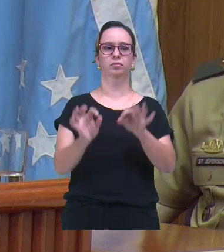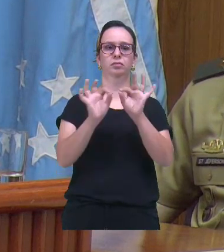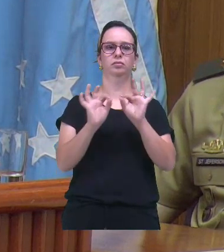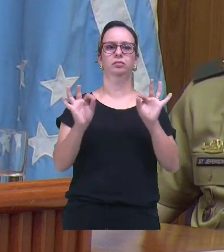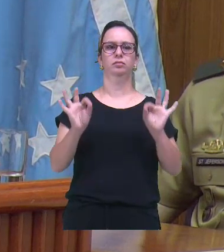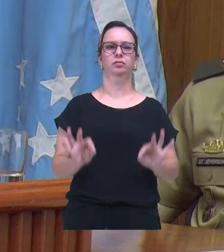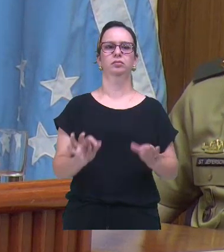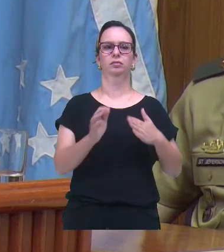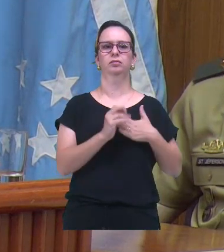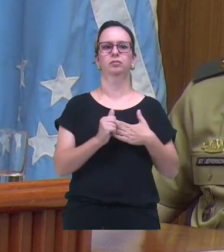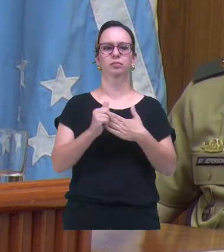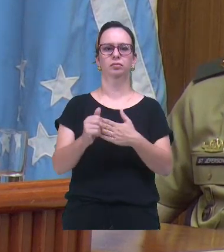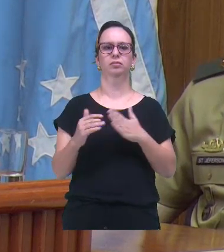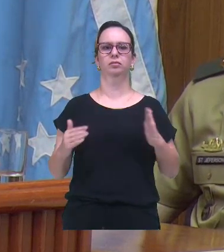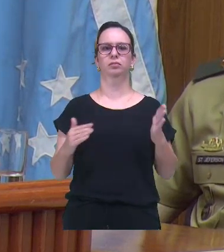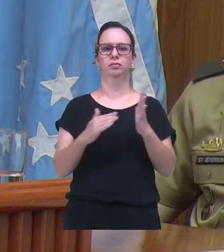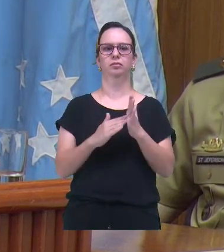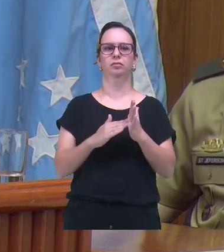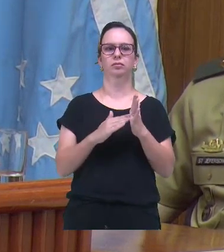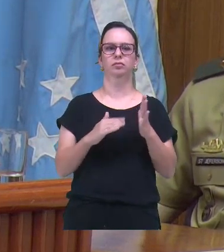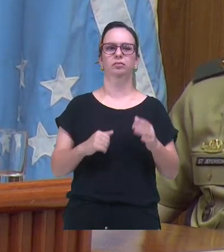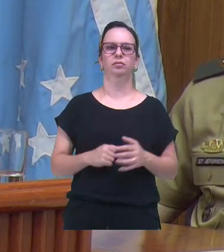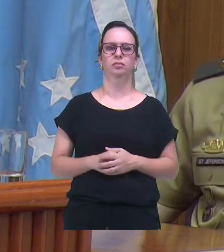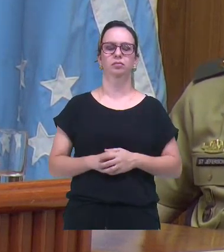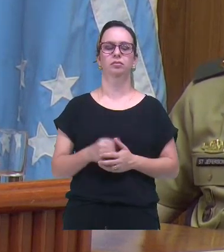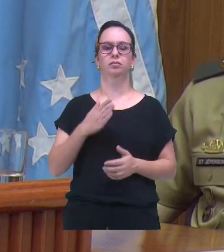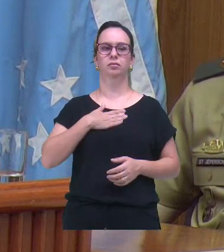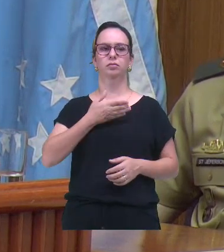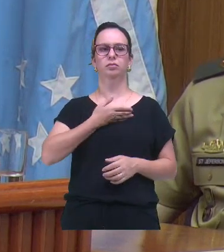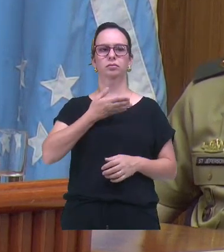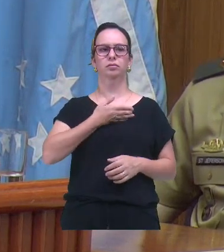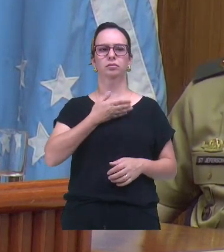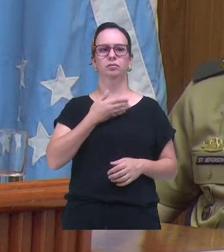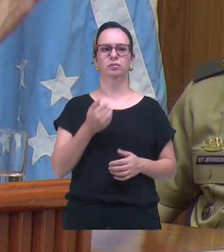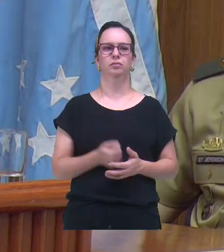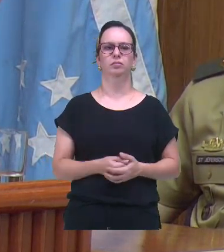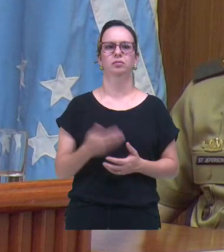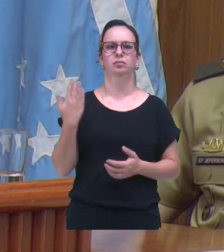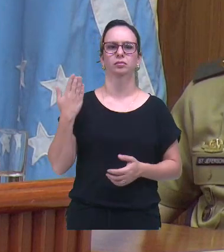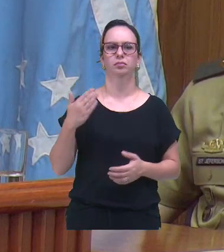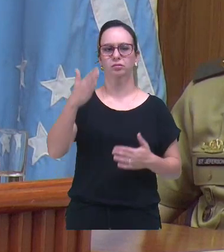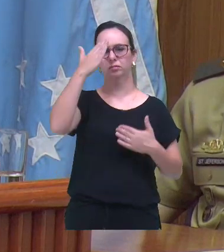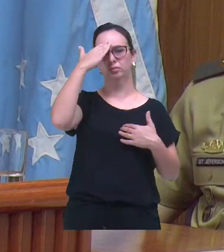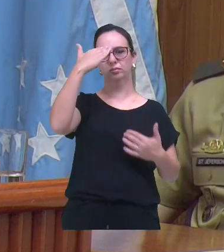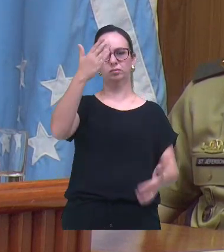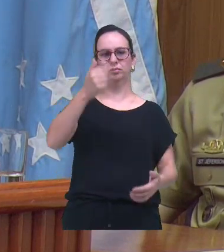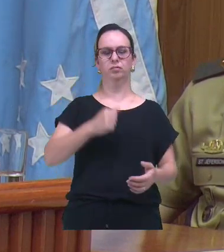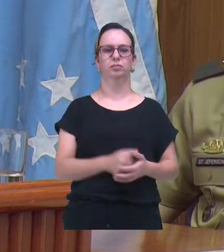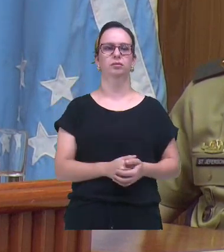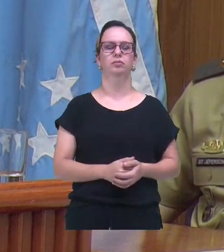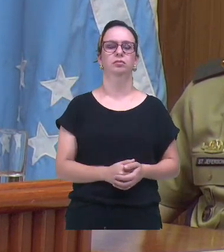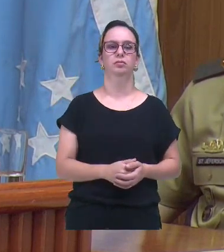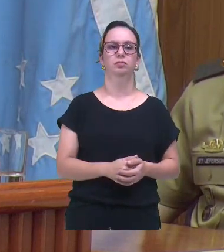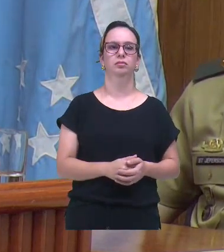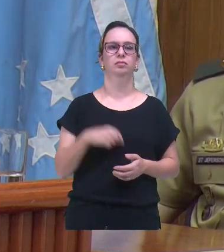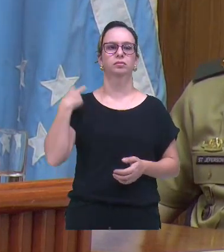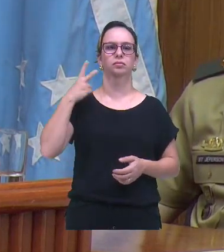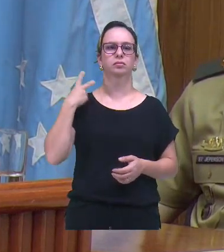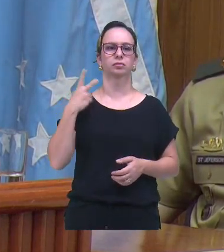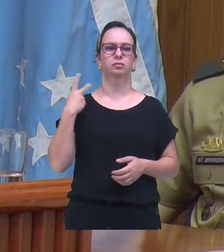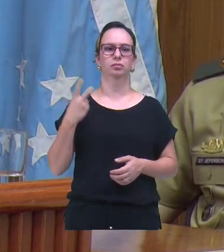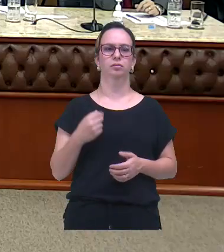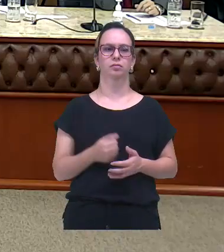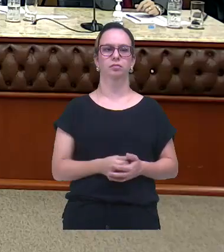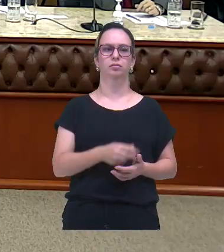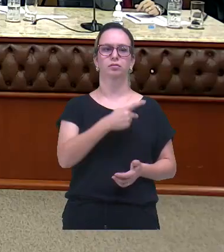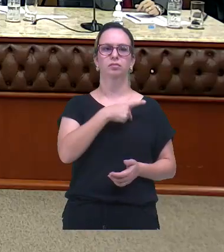mesa diretora, e os meus colegas na época, agradeço o pastor Nivaldo, presidente da Câmara, Luiz Antônio Ramon, que também fazia parte,